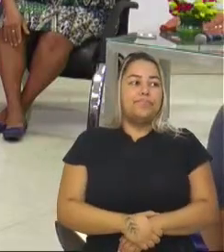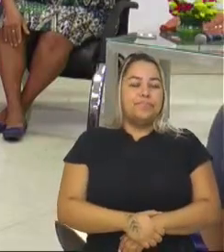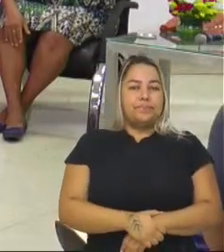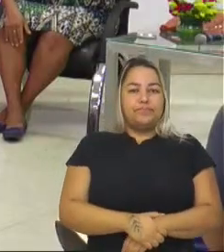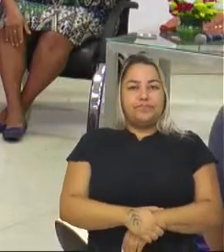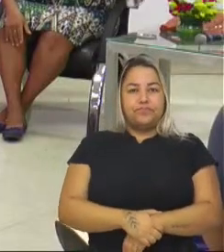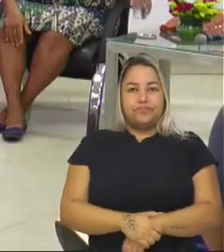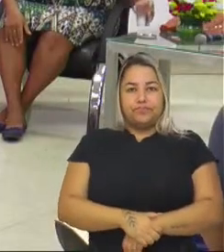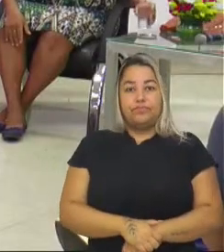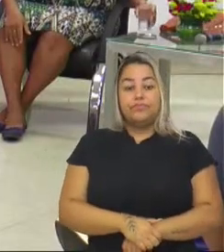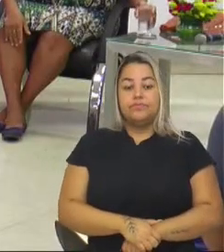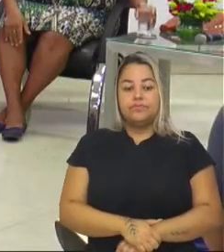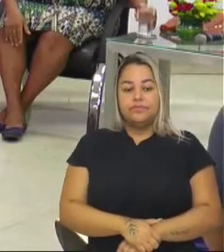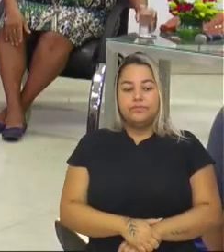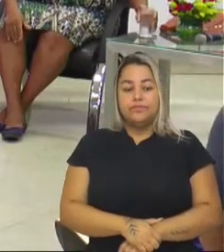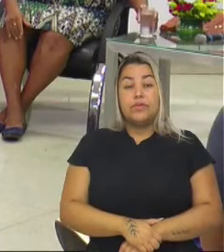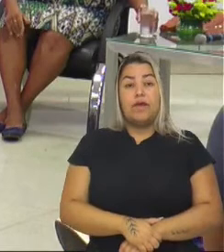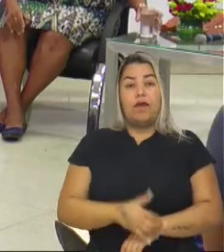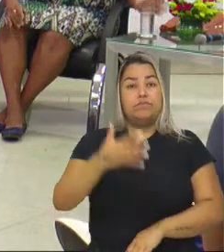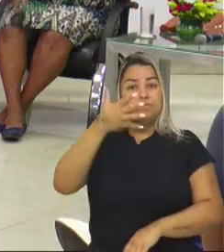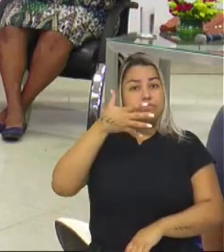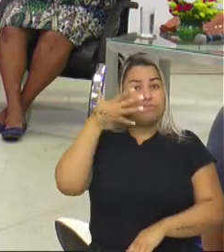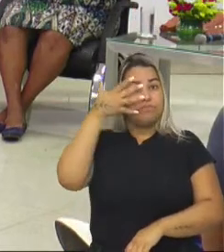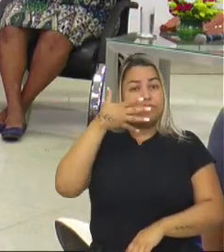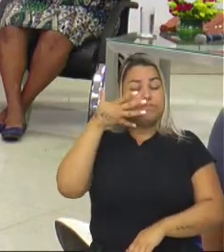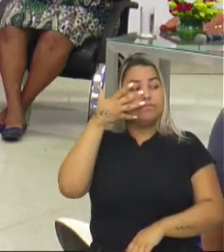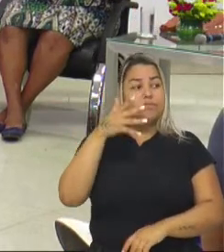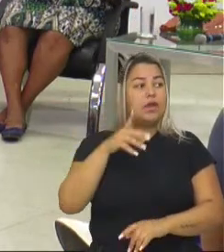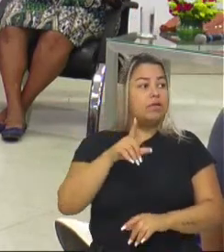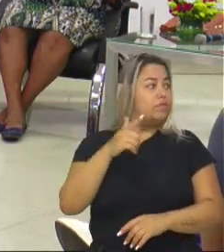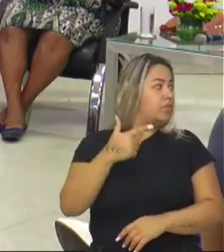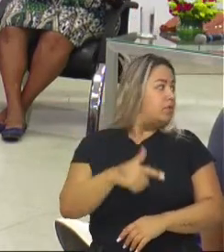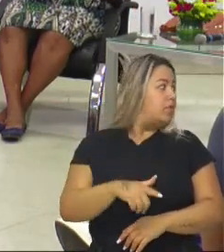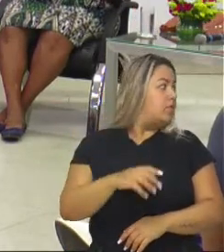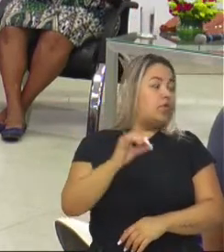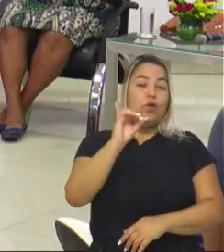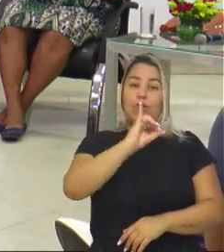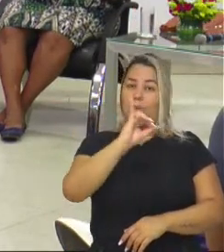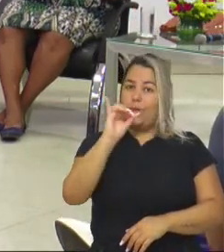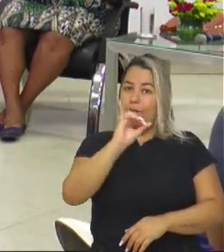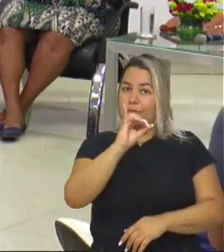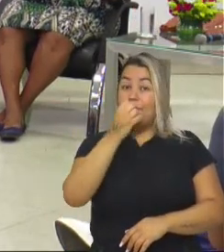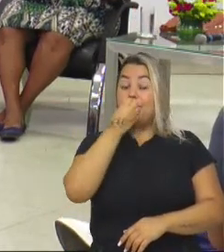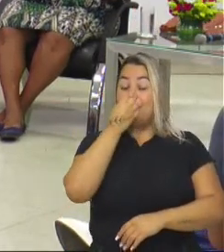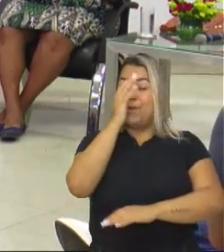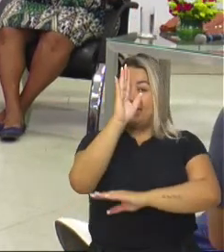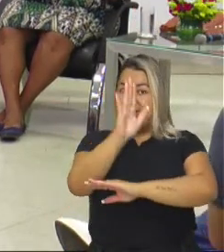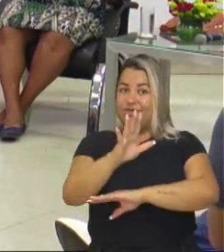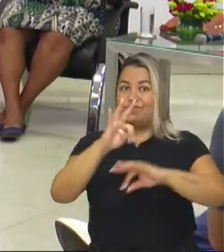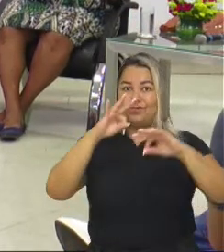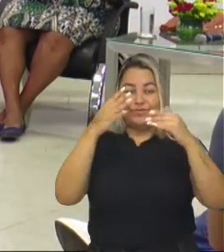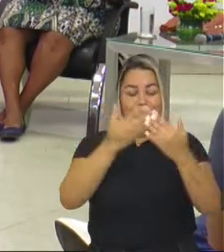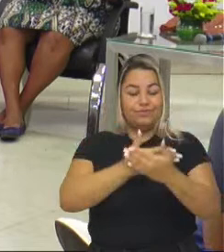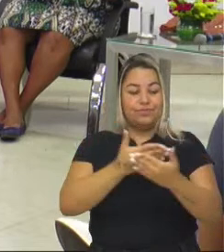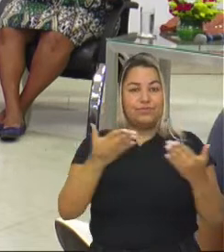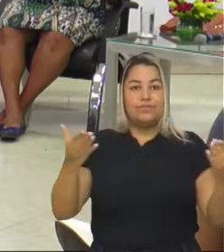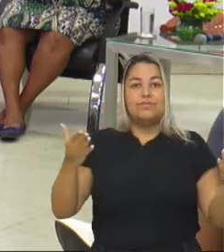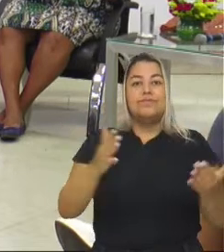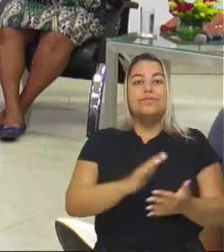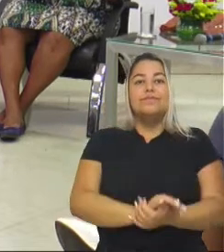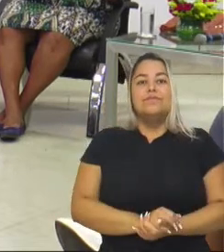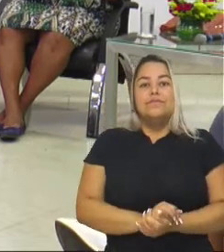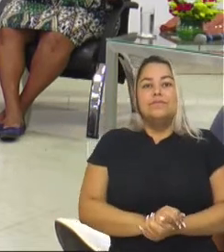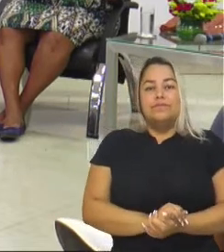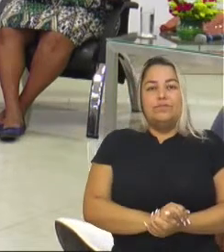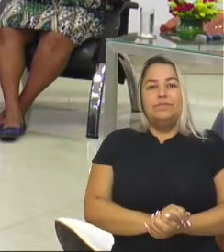Obrigada, Keila. Passando agora para Simi. Olá, gente. Boa tarde a todas, todos e todes.